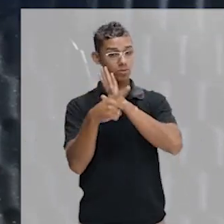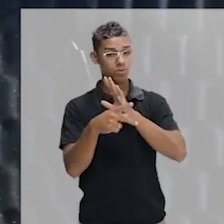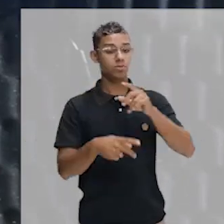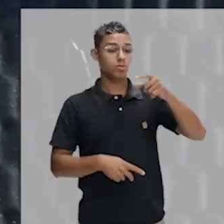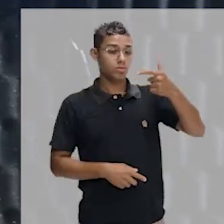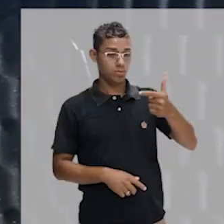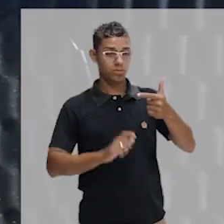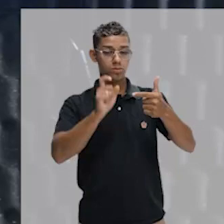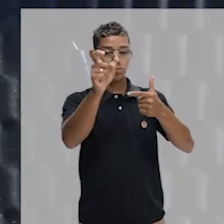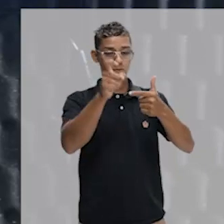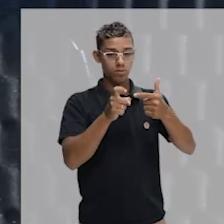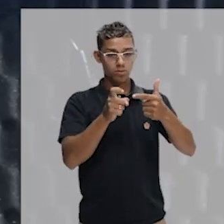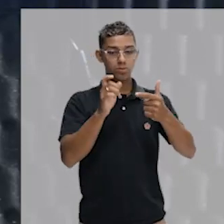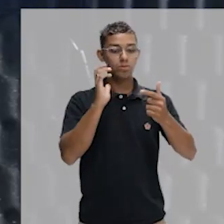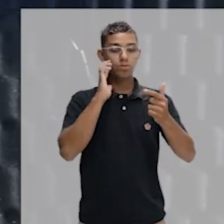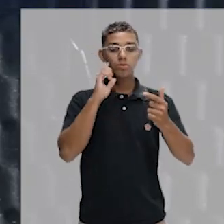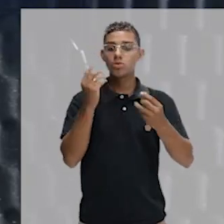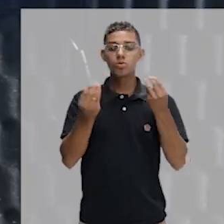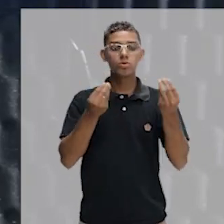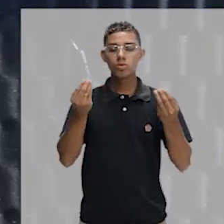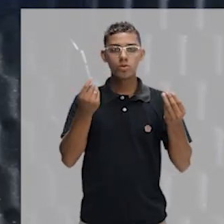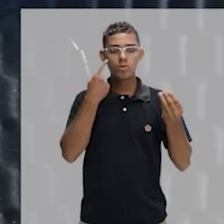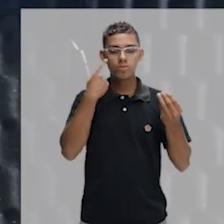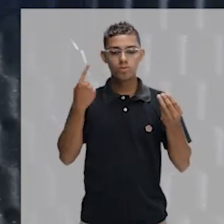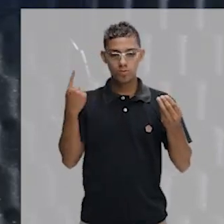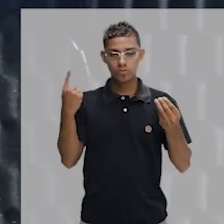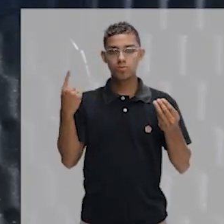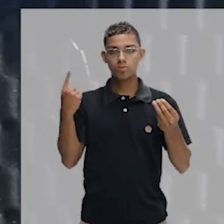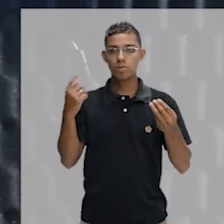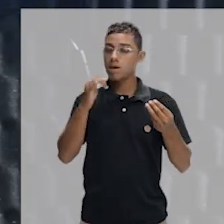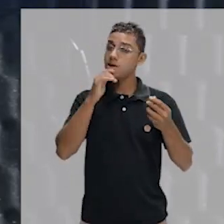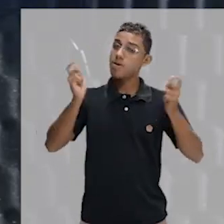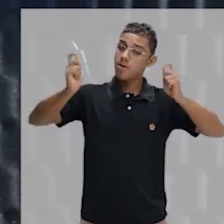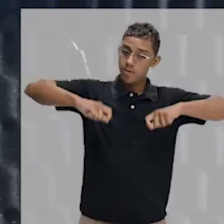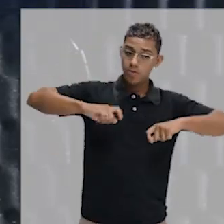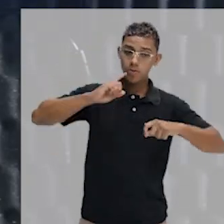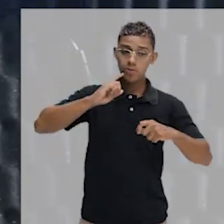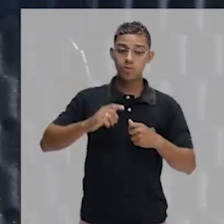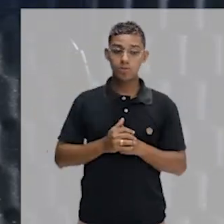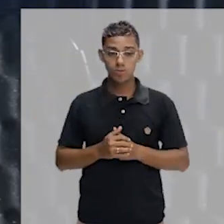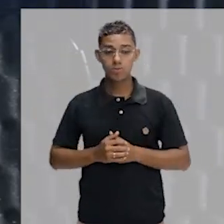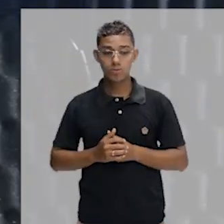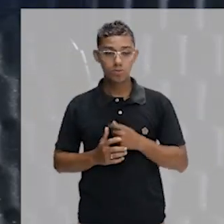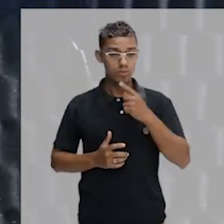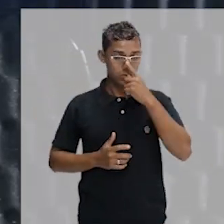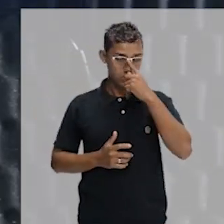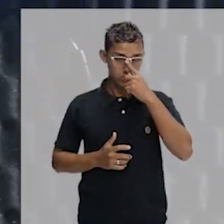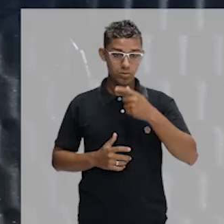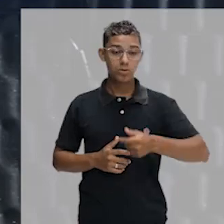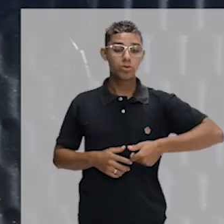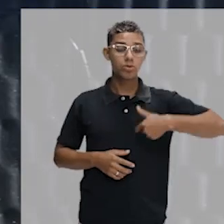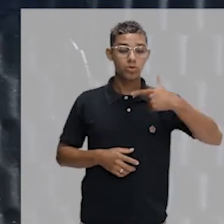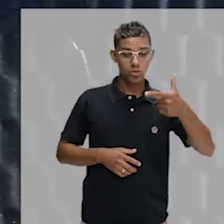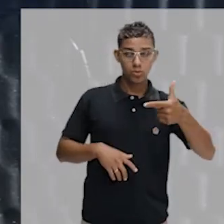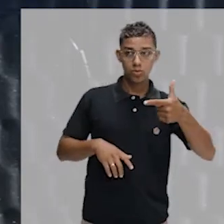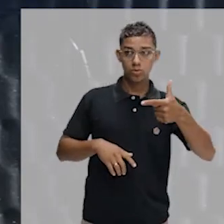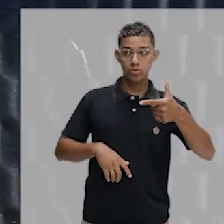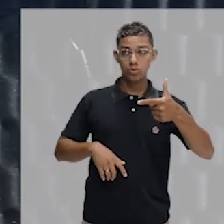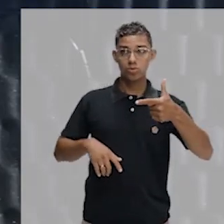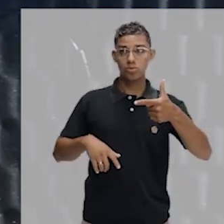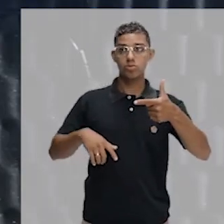o 2 elevado a x Então vamos ver como ficou eu vou fazer o dois elevado a menos 3 2 elevado a menos 3